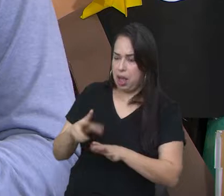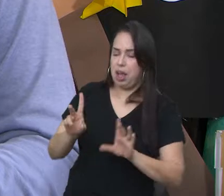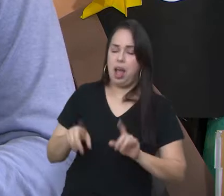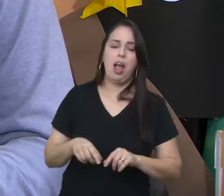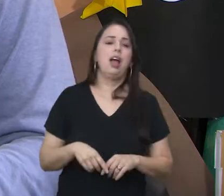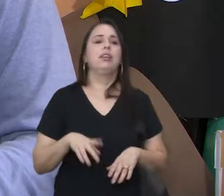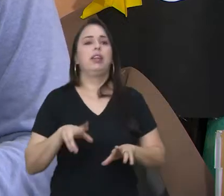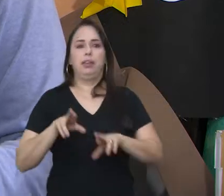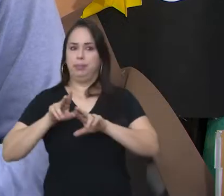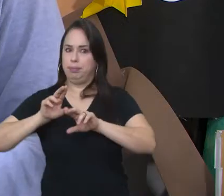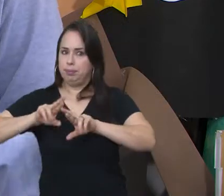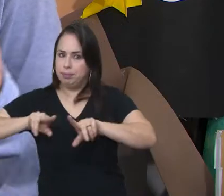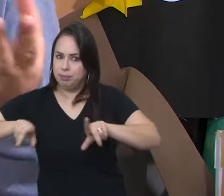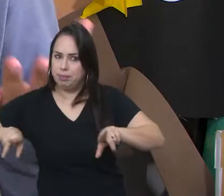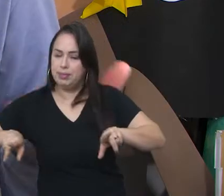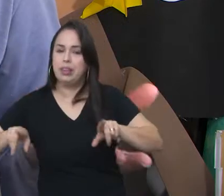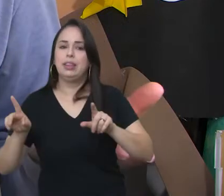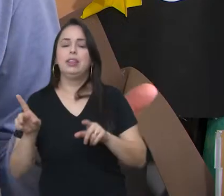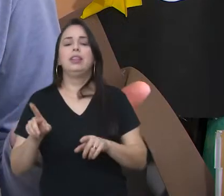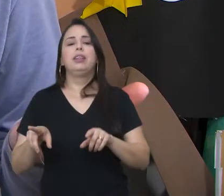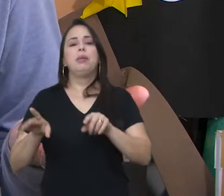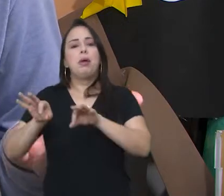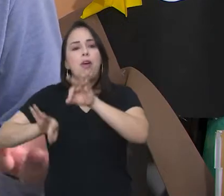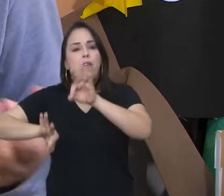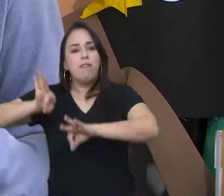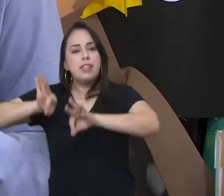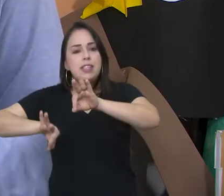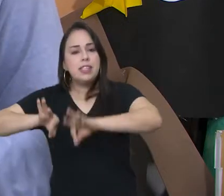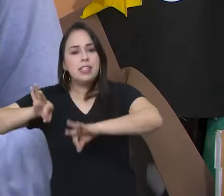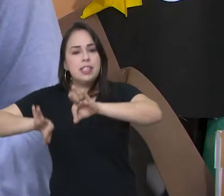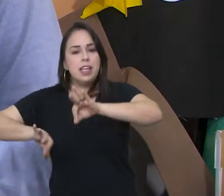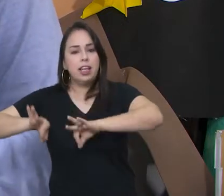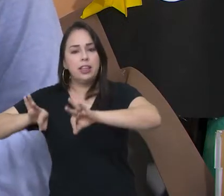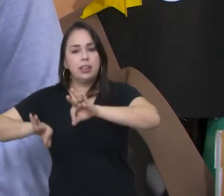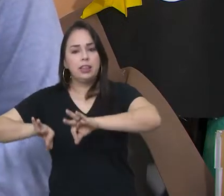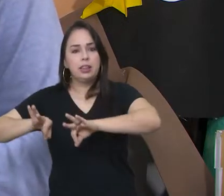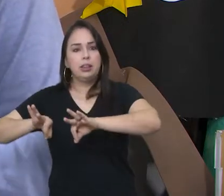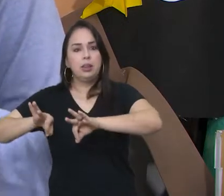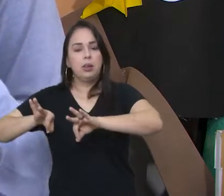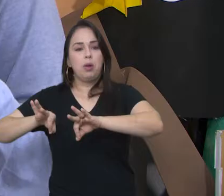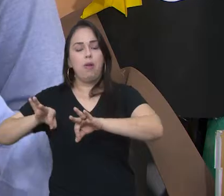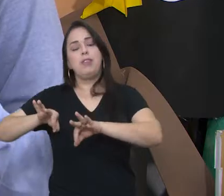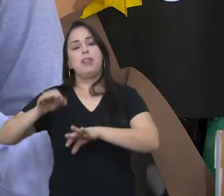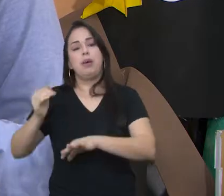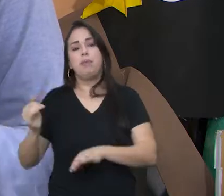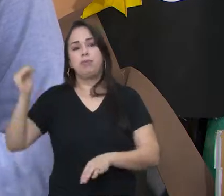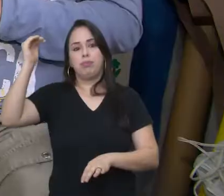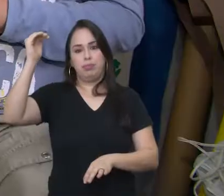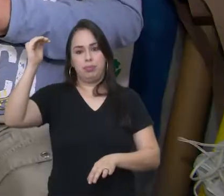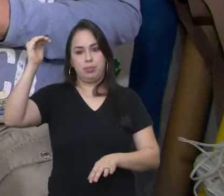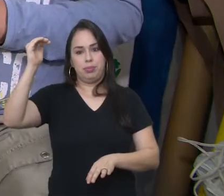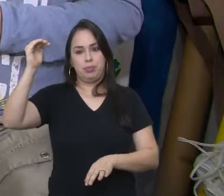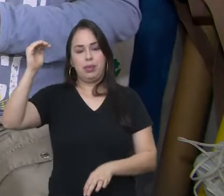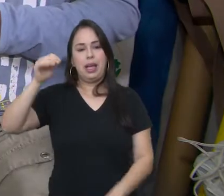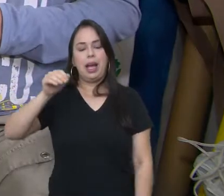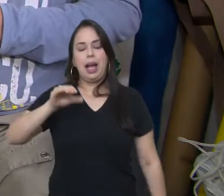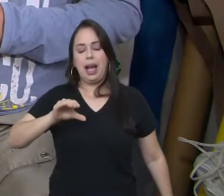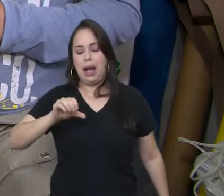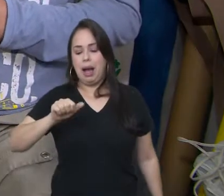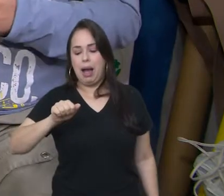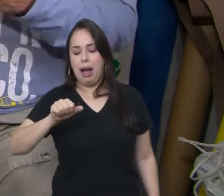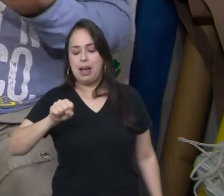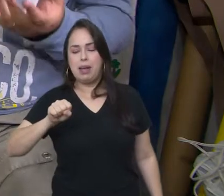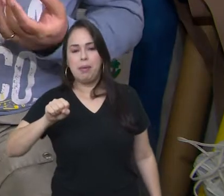gente faz com as crianças. E tem uma oficina também com o pessoal adulto. Hoje eu trabalho com o CAPS, né?